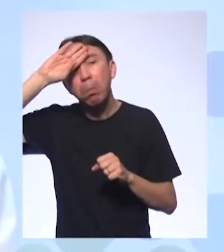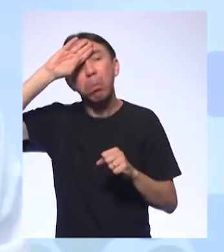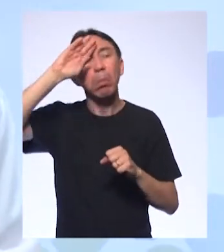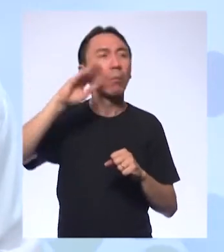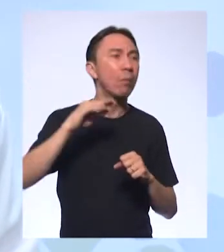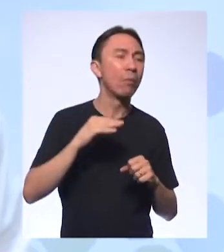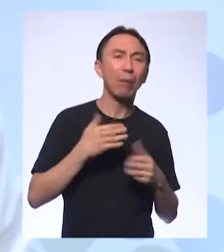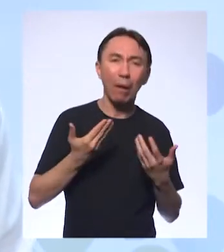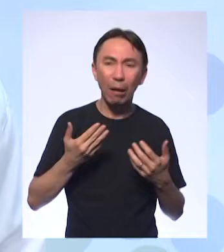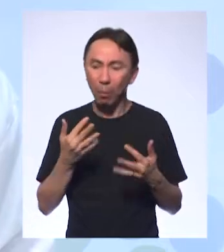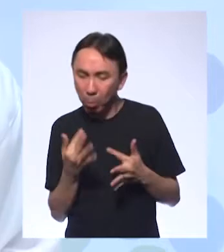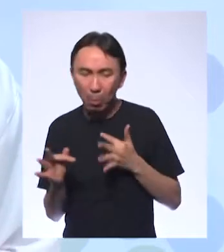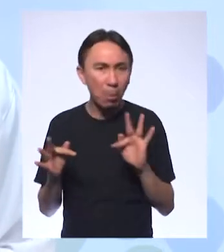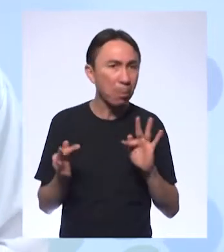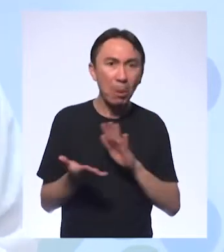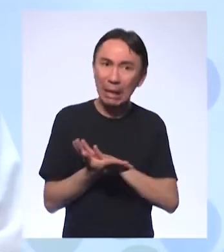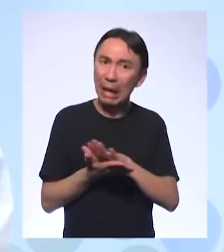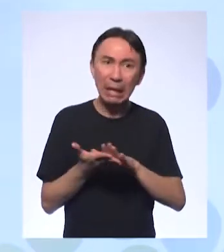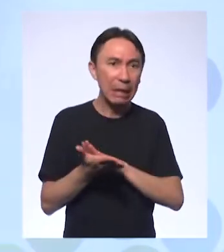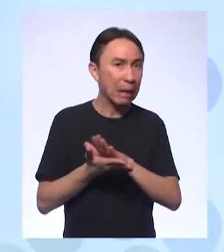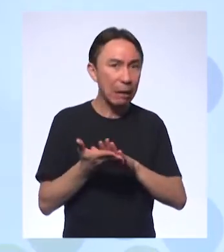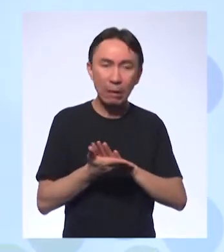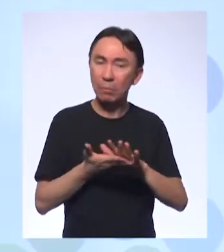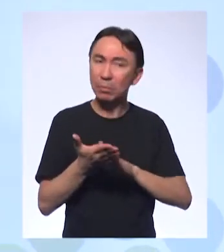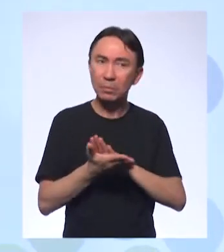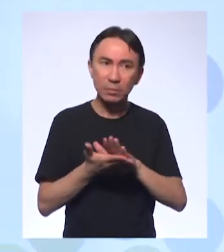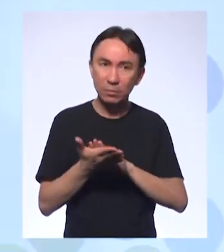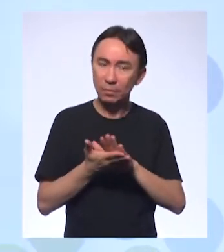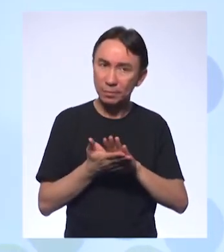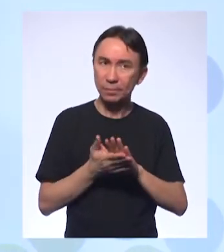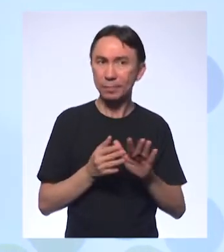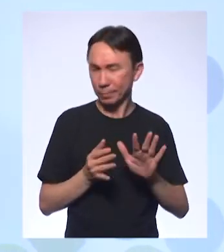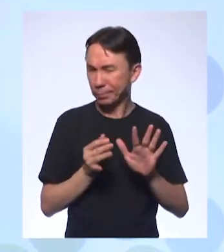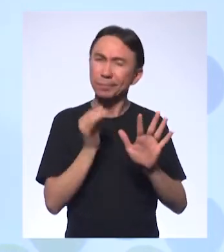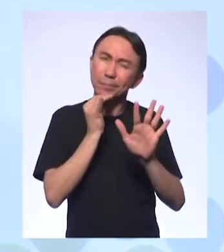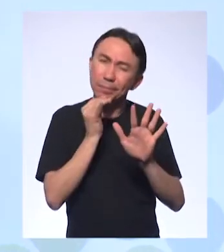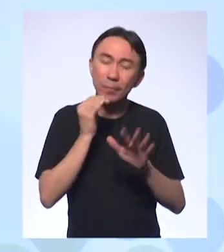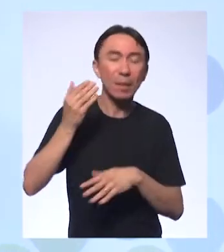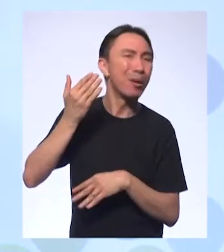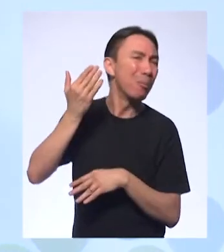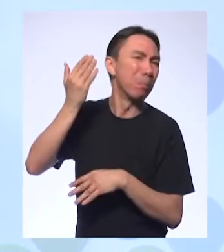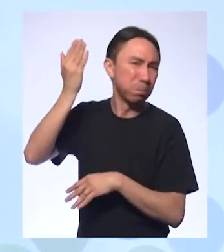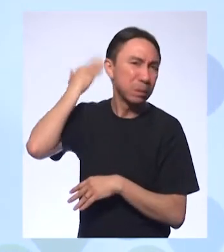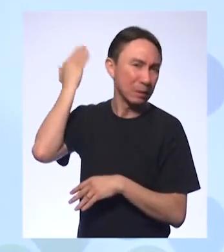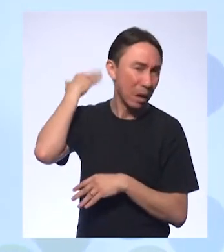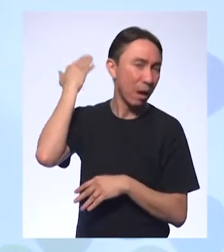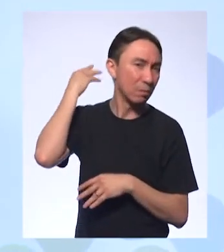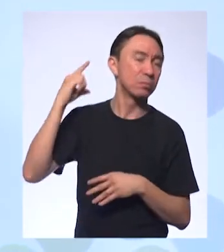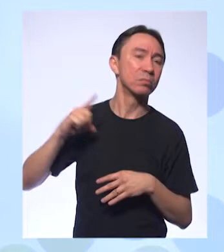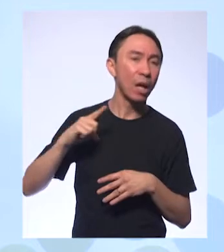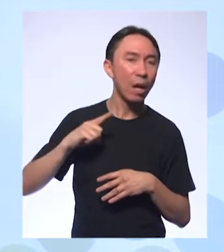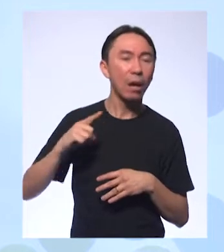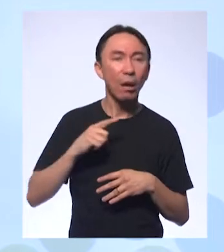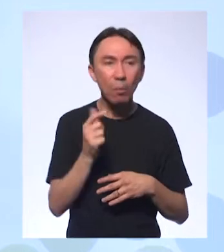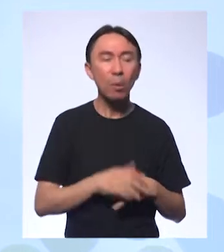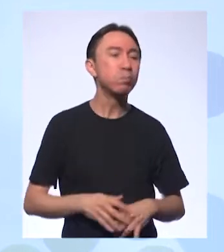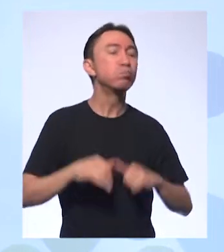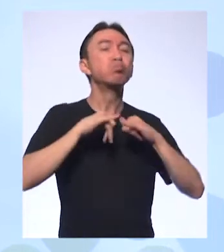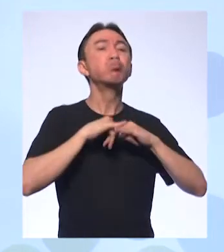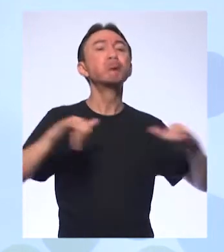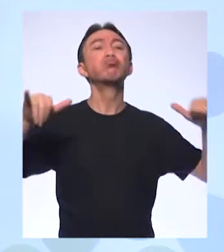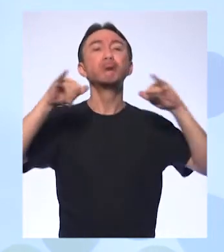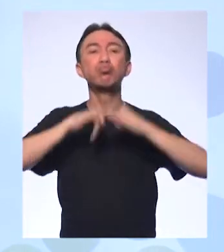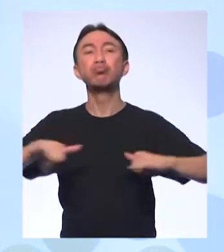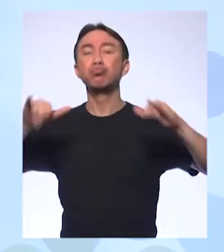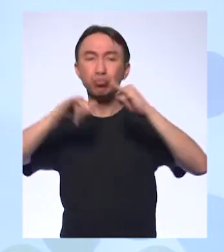Eu lembro que há algum tempo atrás, quando eu falo algum tempo, é bastante tempo atrás, houve uma campanha